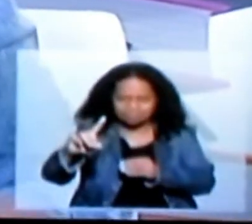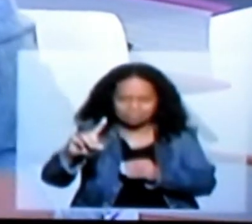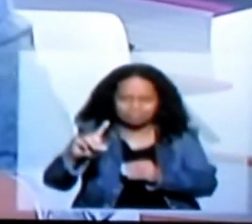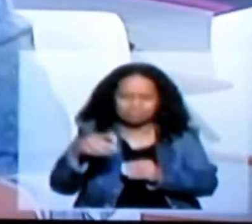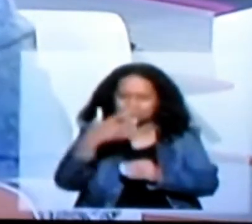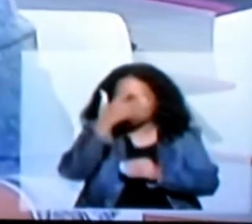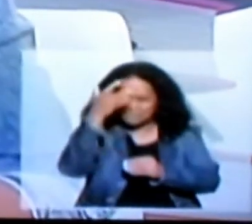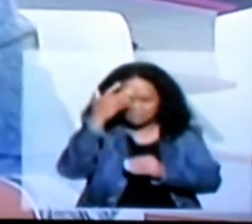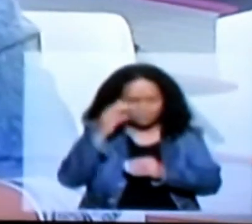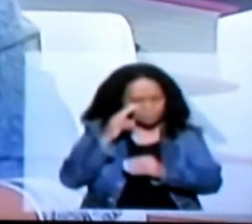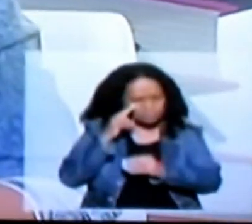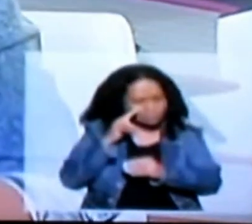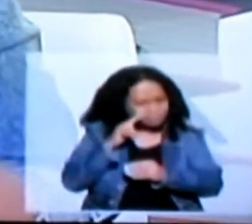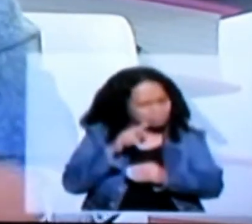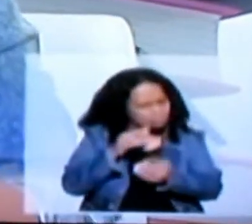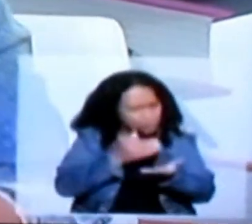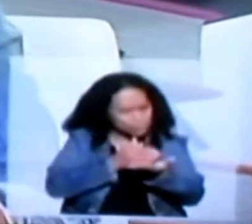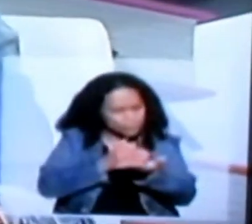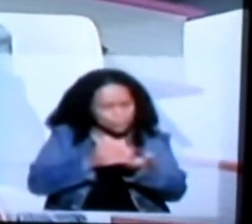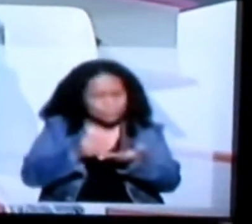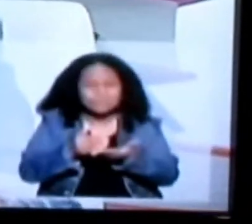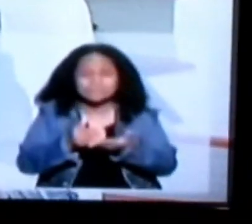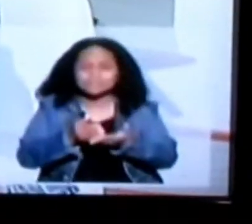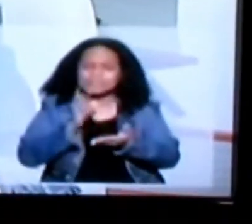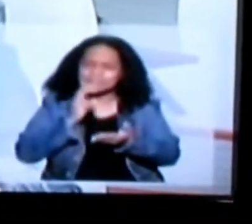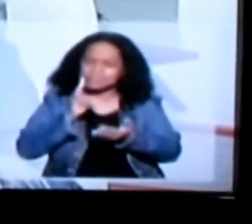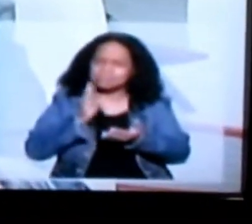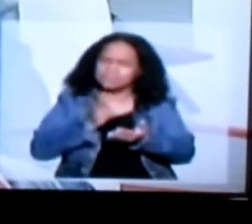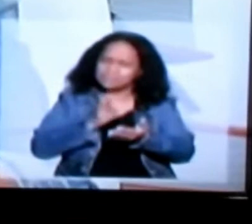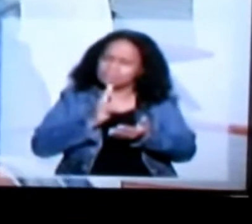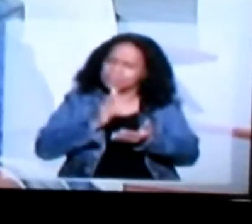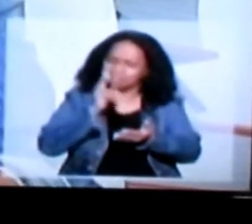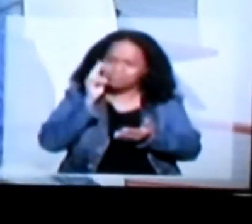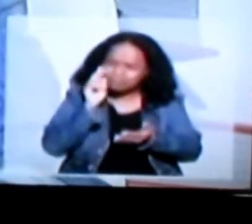E o pessoal começou a ser fiel